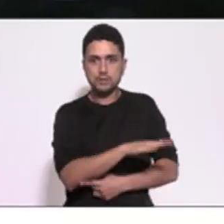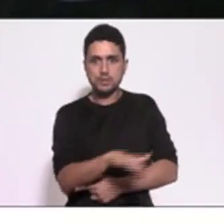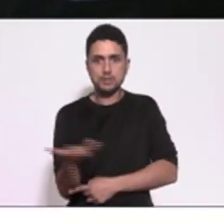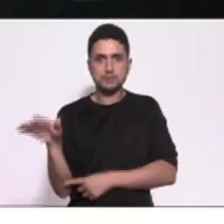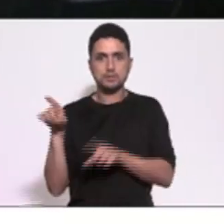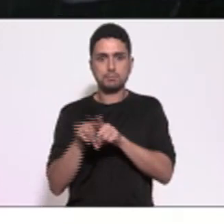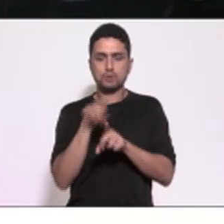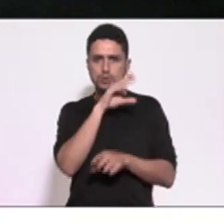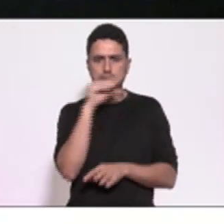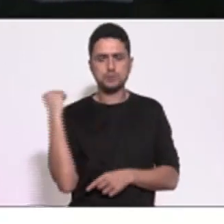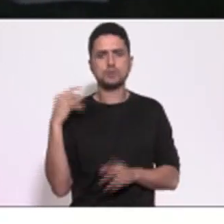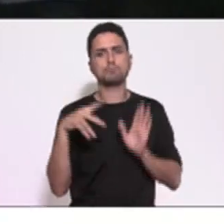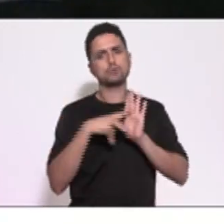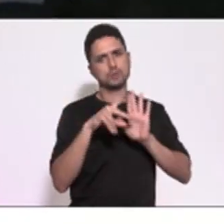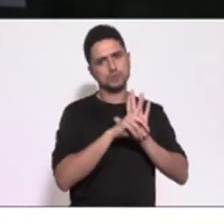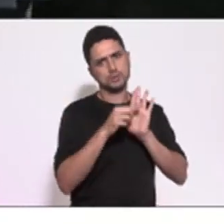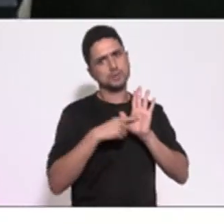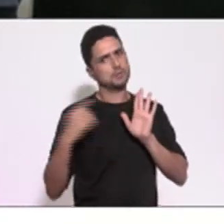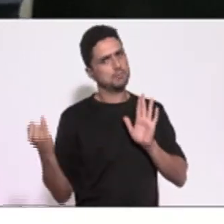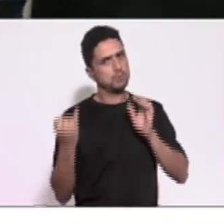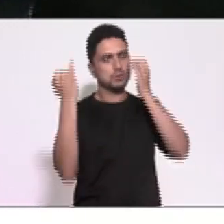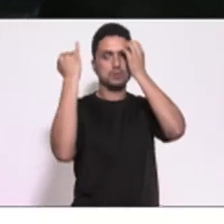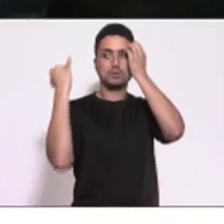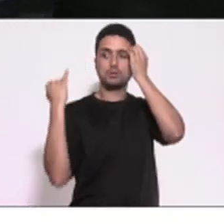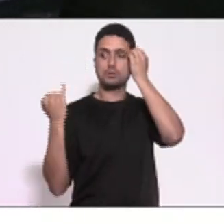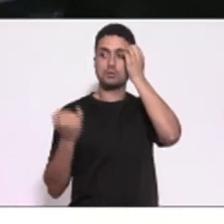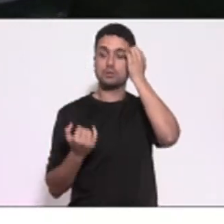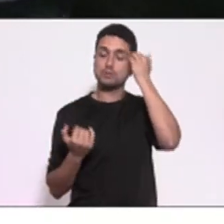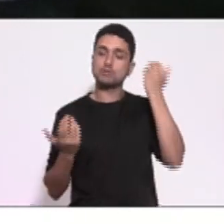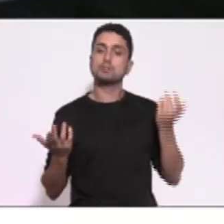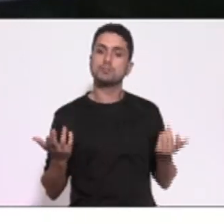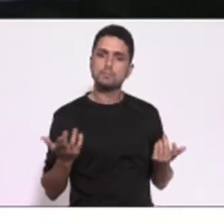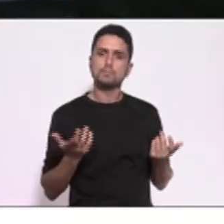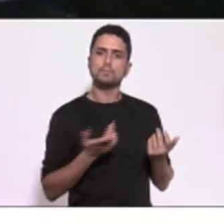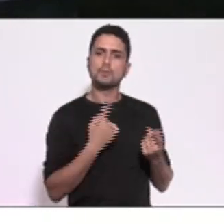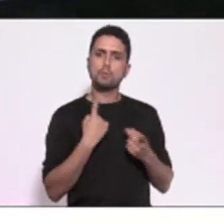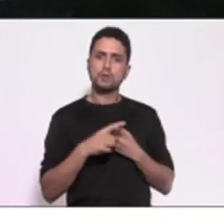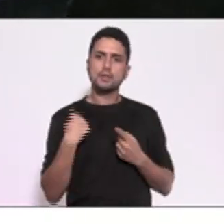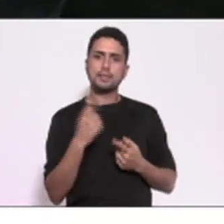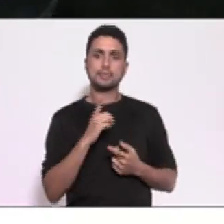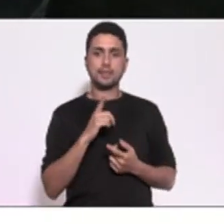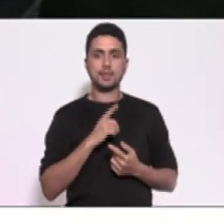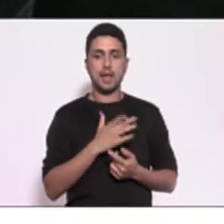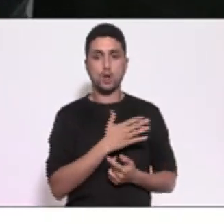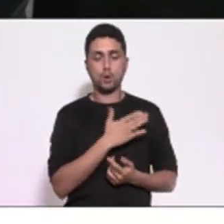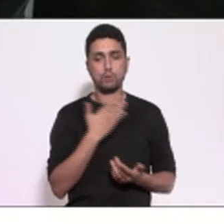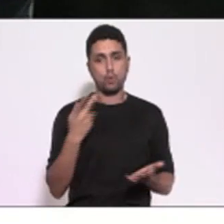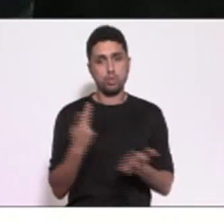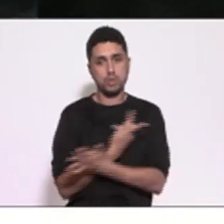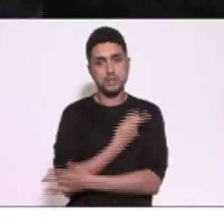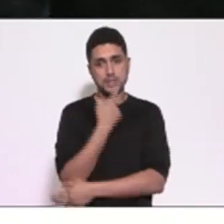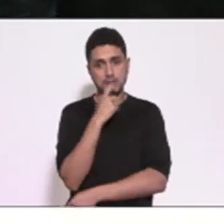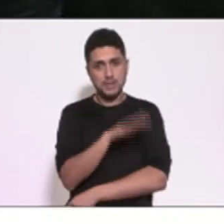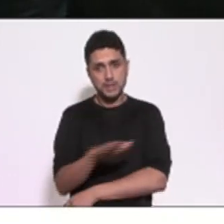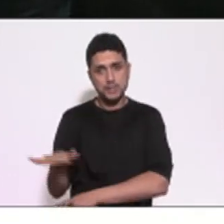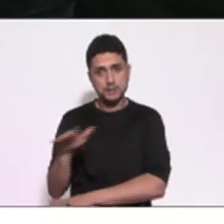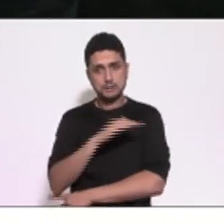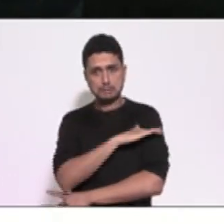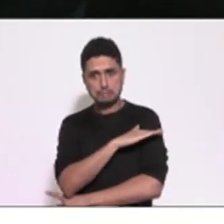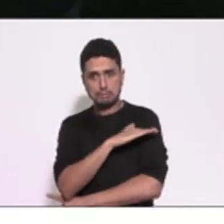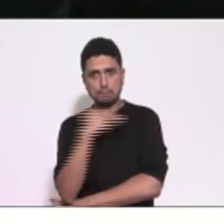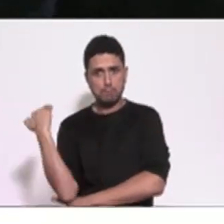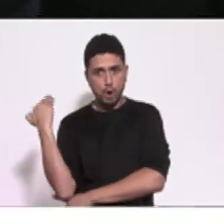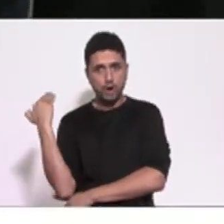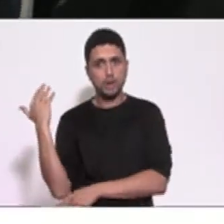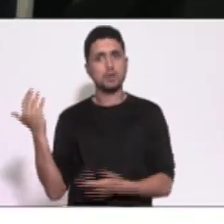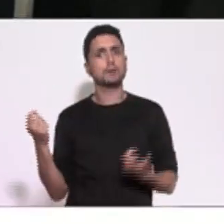adolescentes. É um projeto importante, afinal de contas, quando a gente tem assassinatos de crianças e adolescentes, a gente precisa de uma